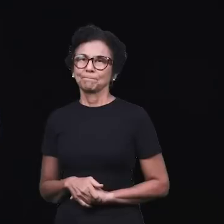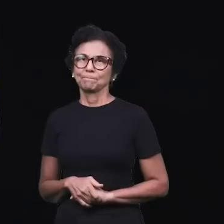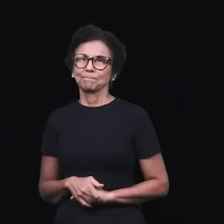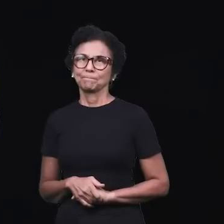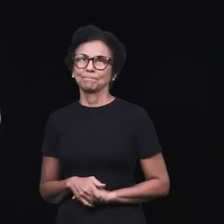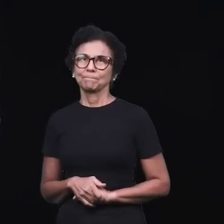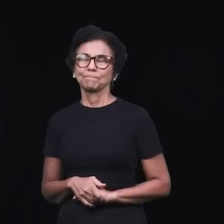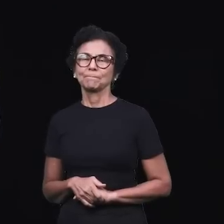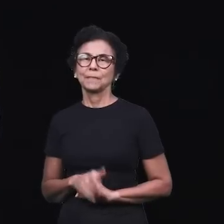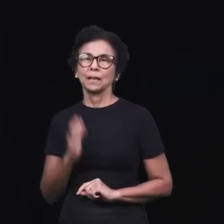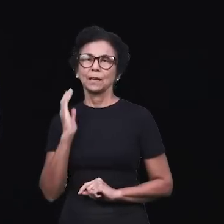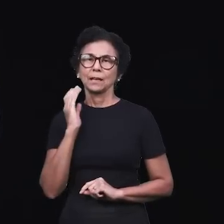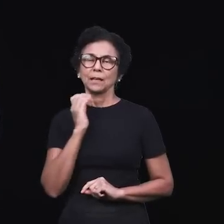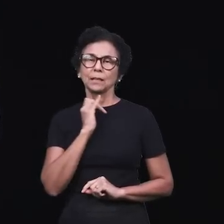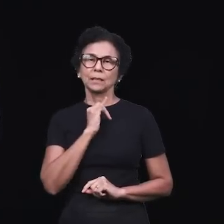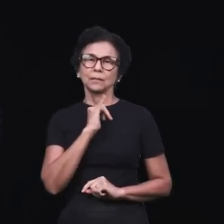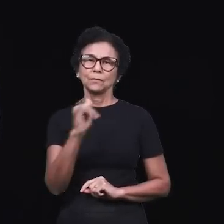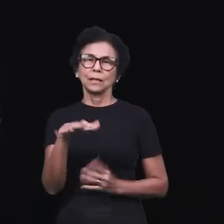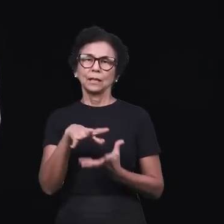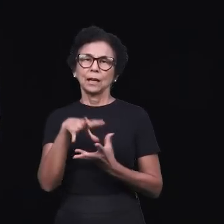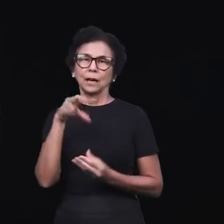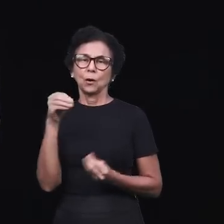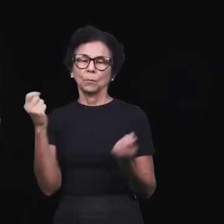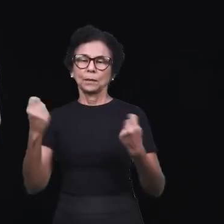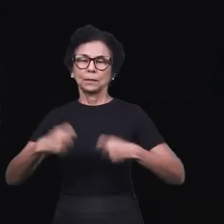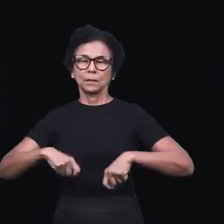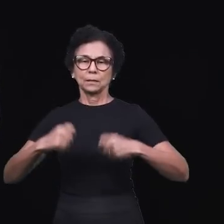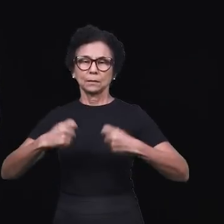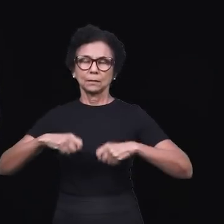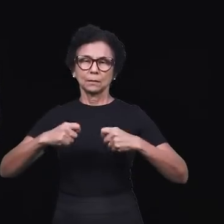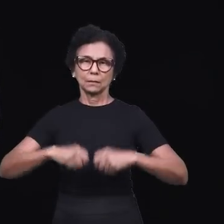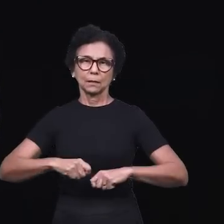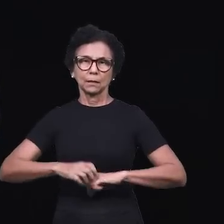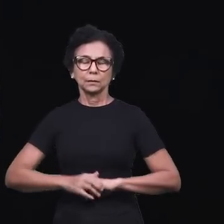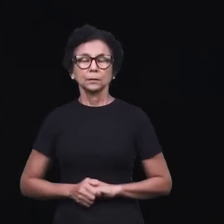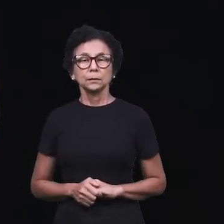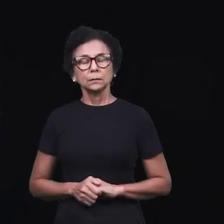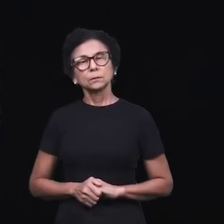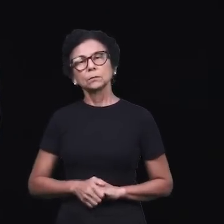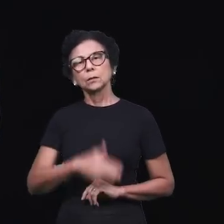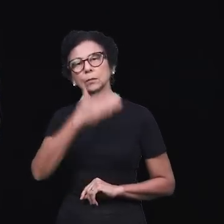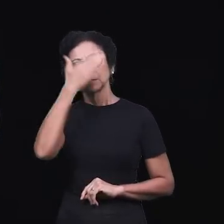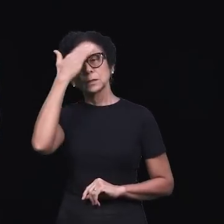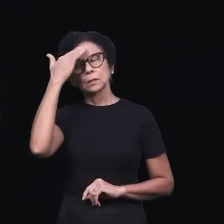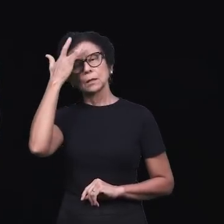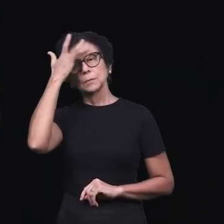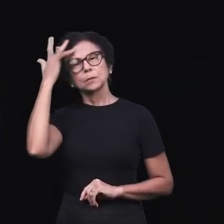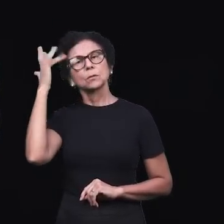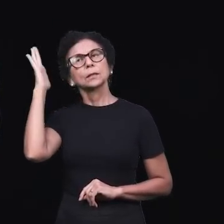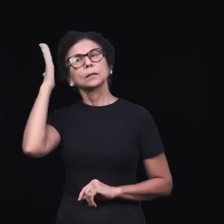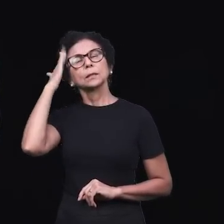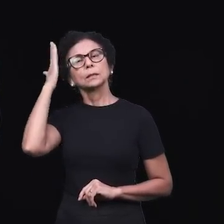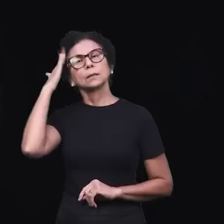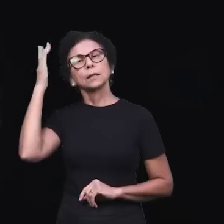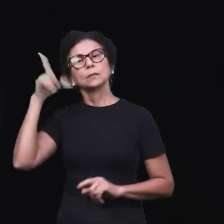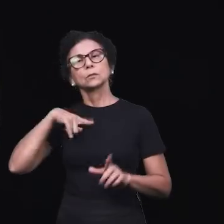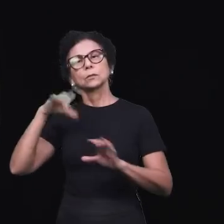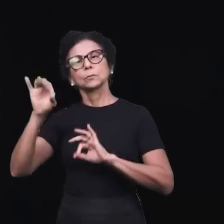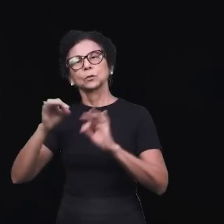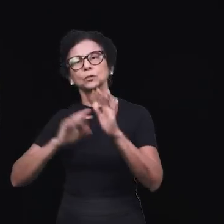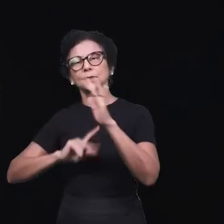que atende que há um projeto eterno além desta vida